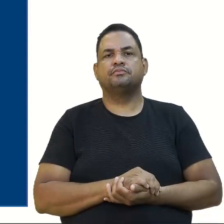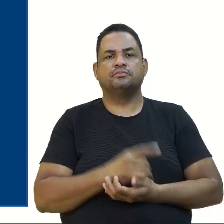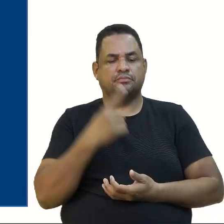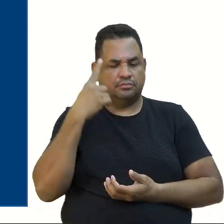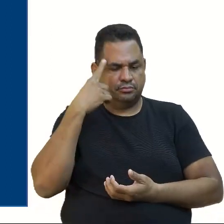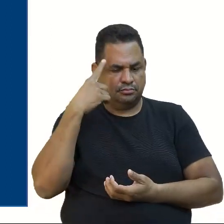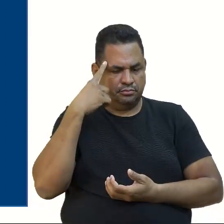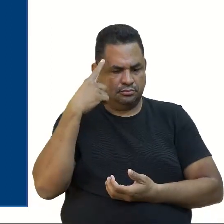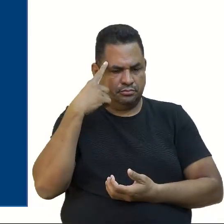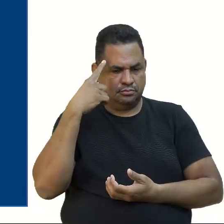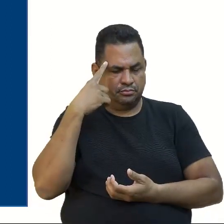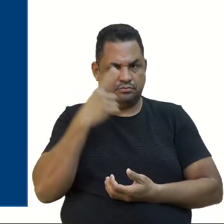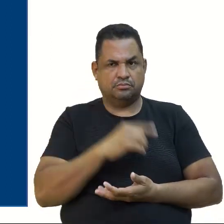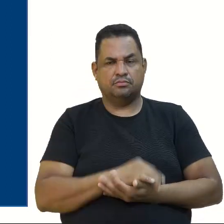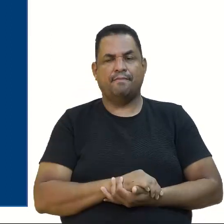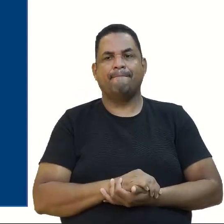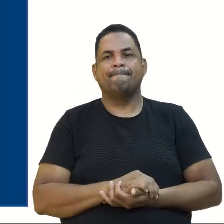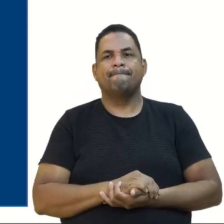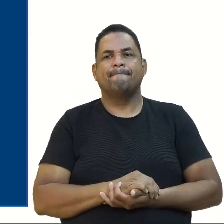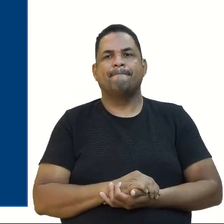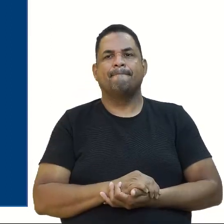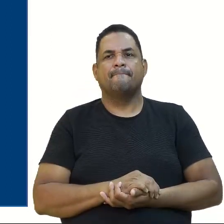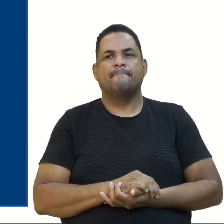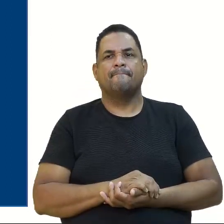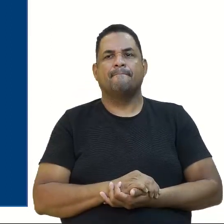Pensa. Muito bem.